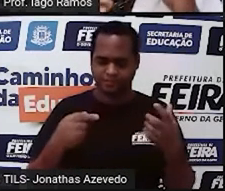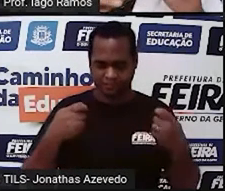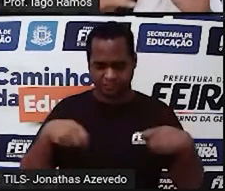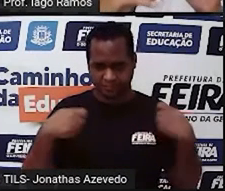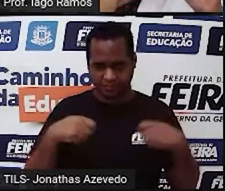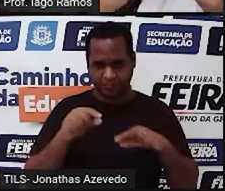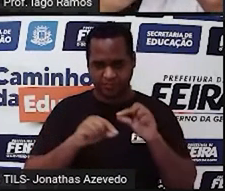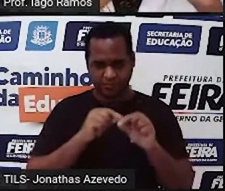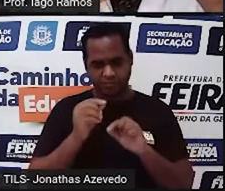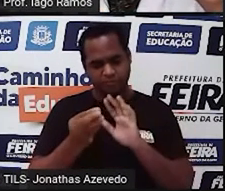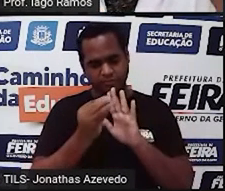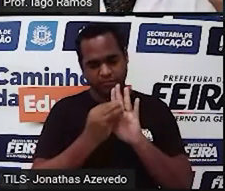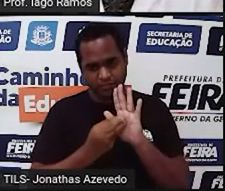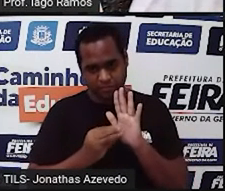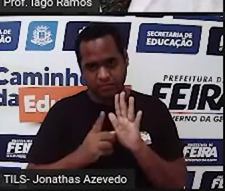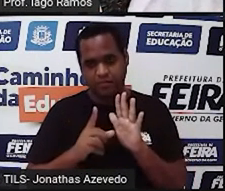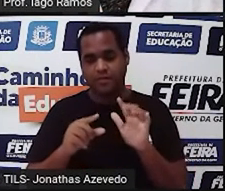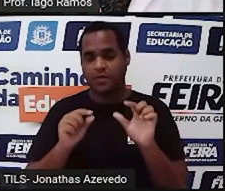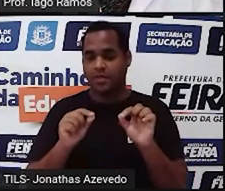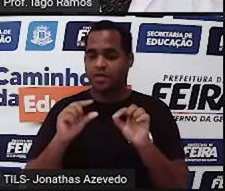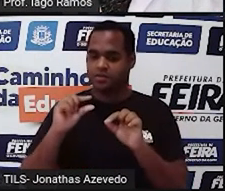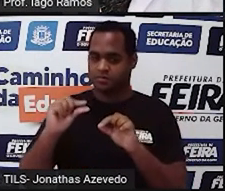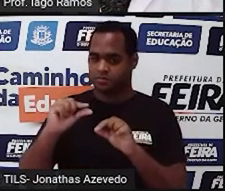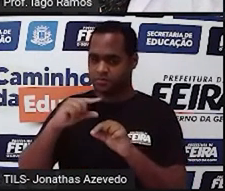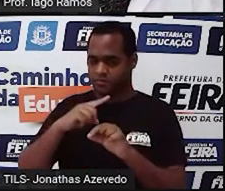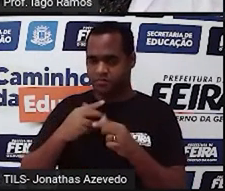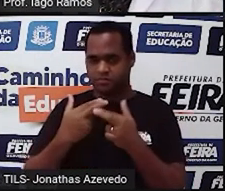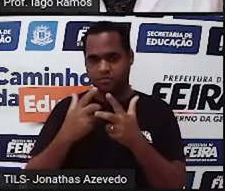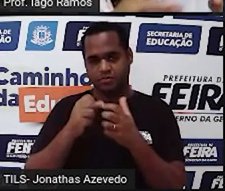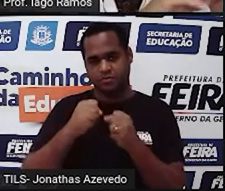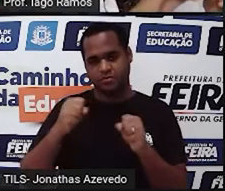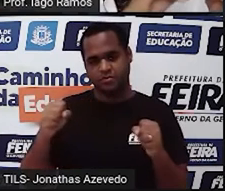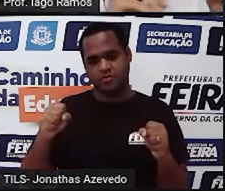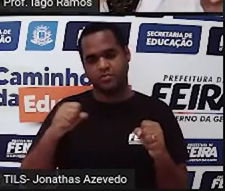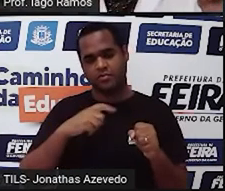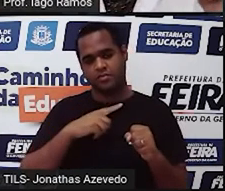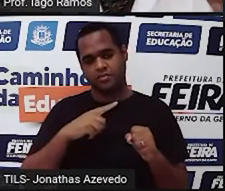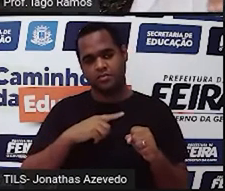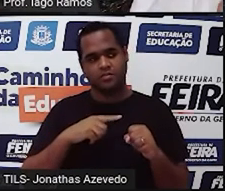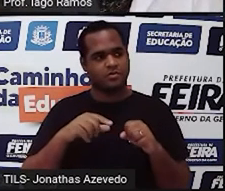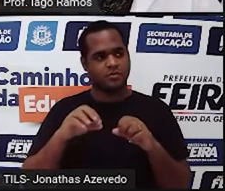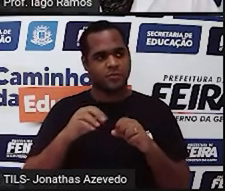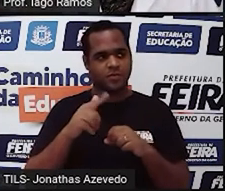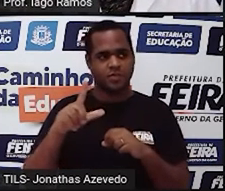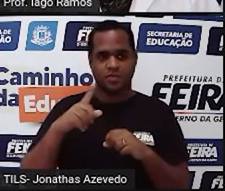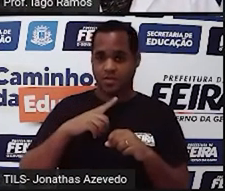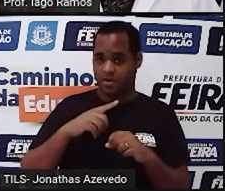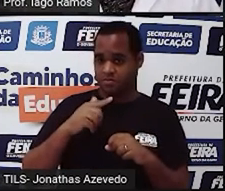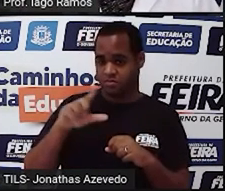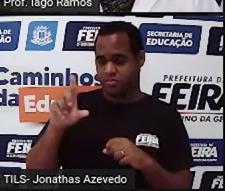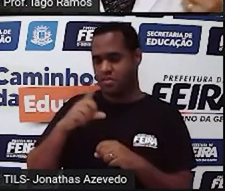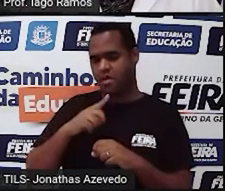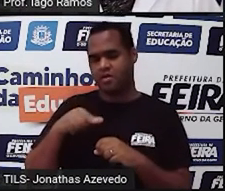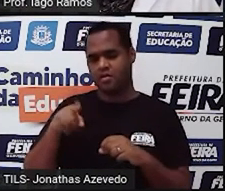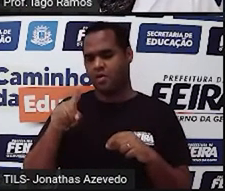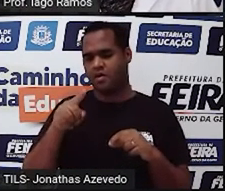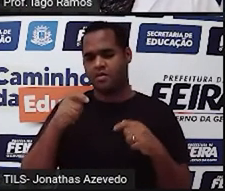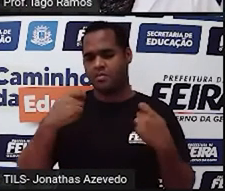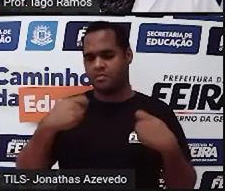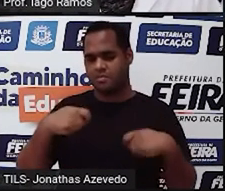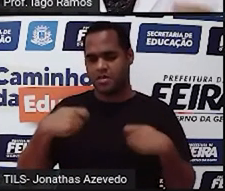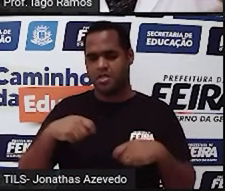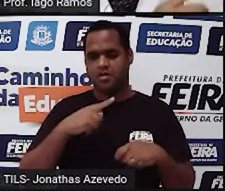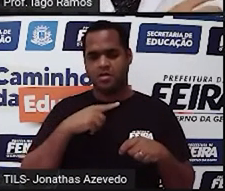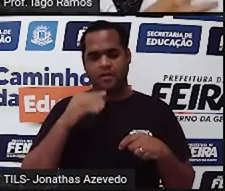precisa ir colocando dos pequenininhos até os grandões ou dos grandões até os pequenininhos a gente precisa